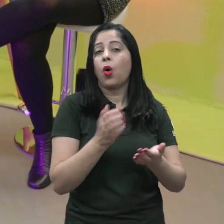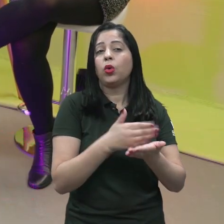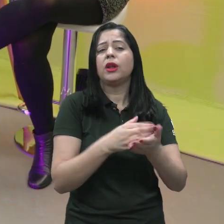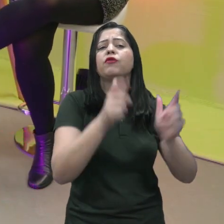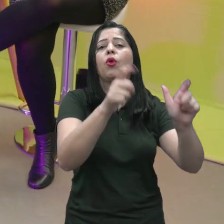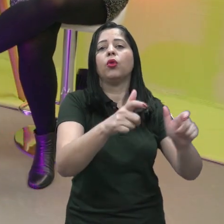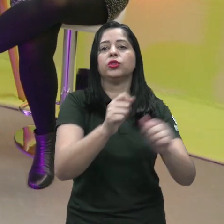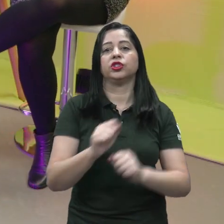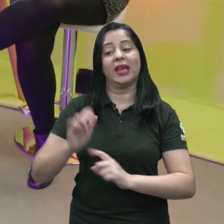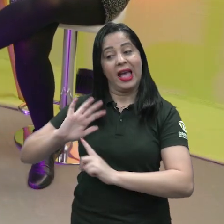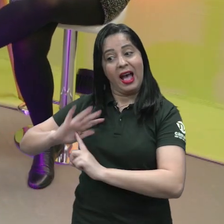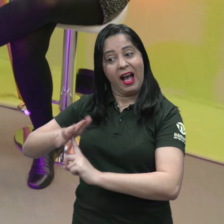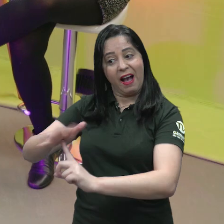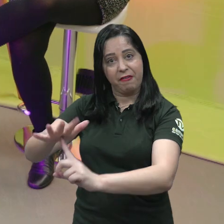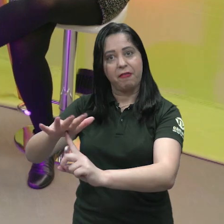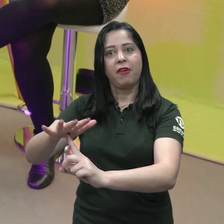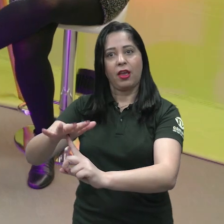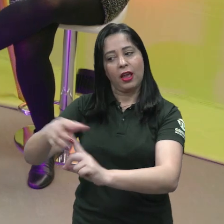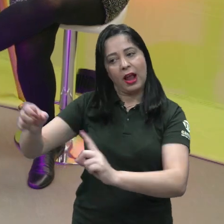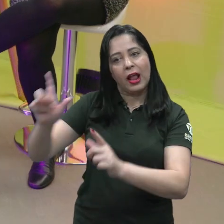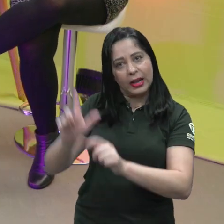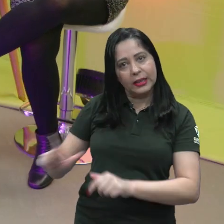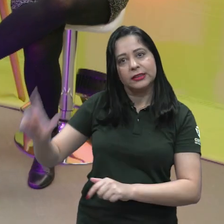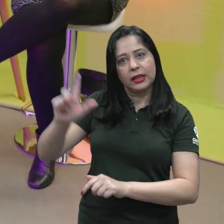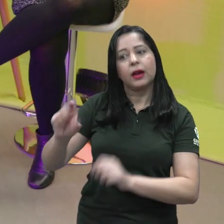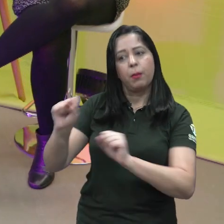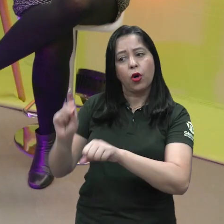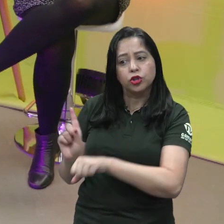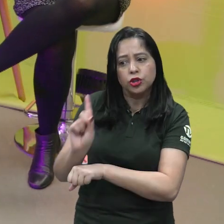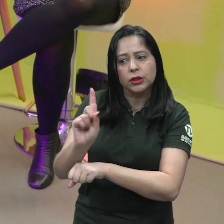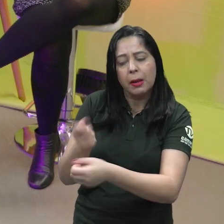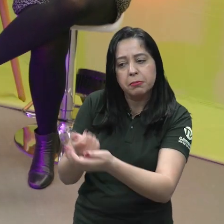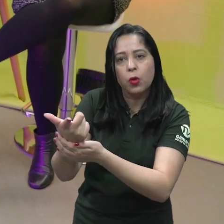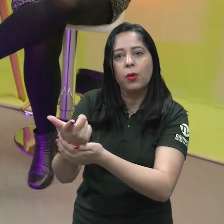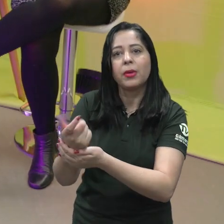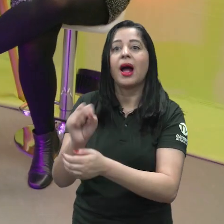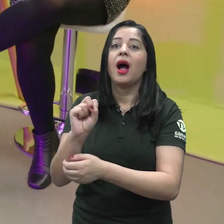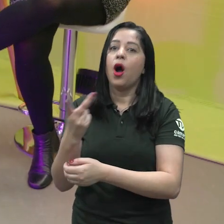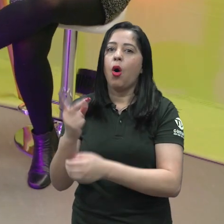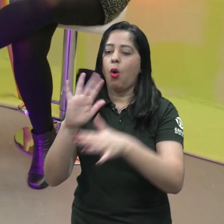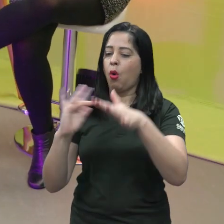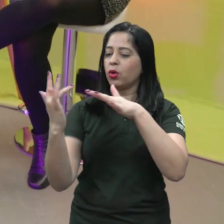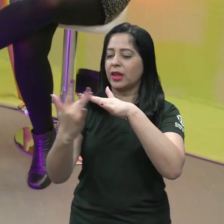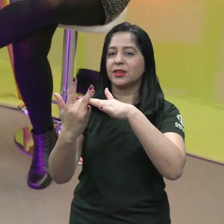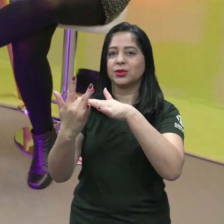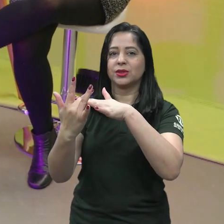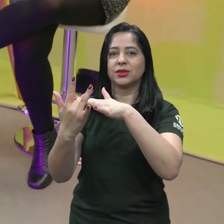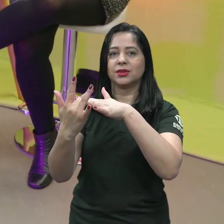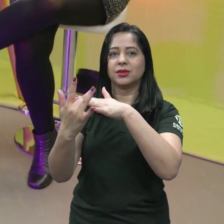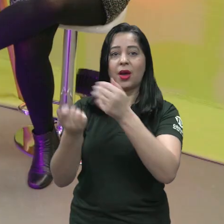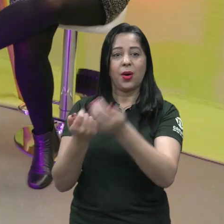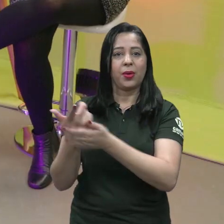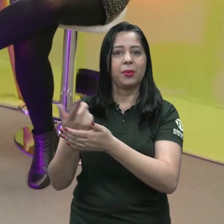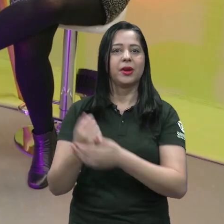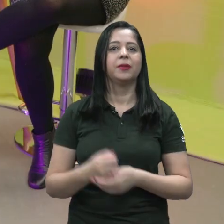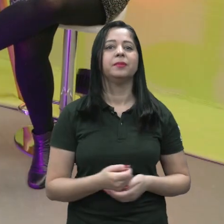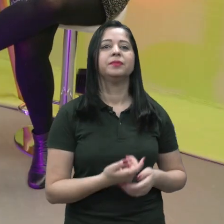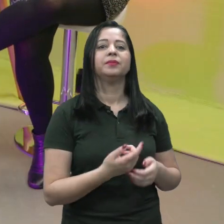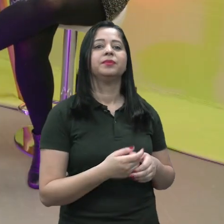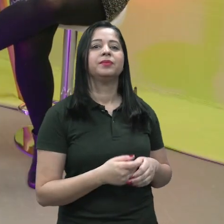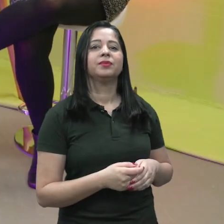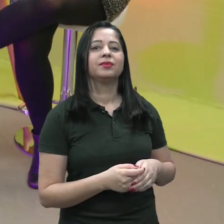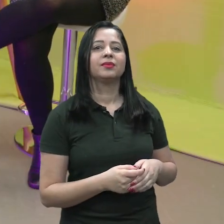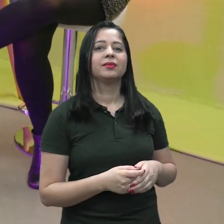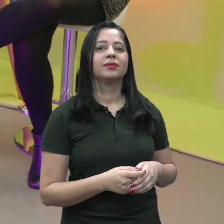feiras literárias ou escrevendo pra gente nas redes sociais. Maravilha, dá tempo de mais uma perguntinha? Por